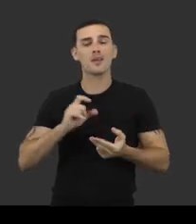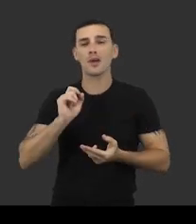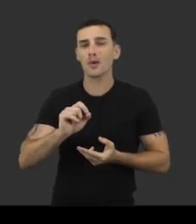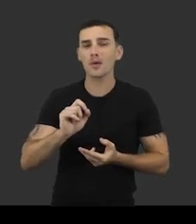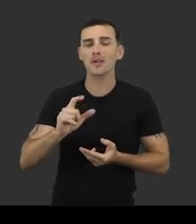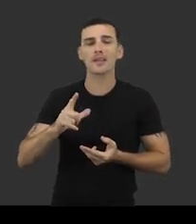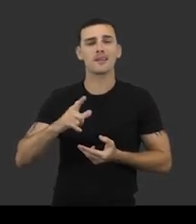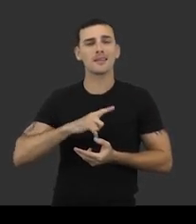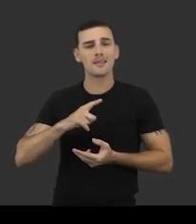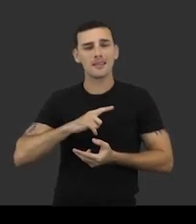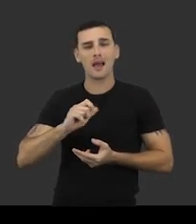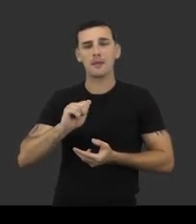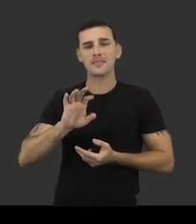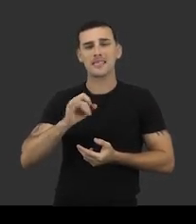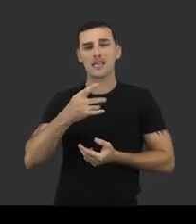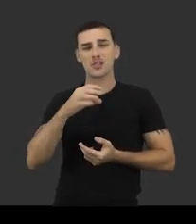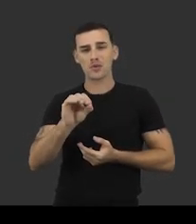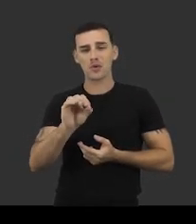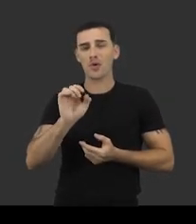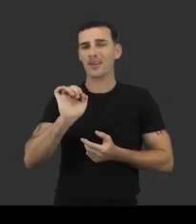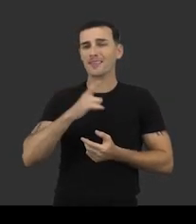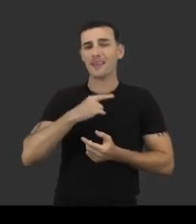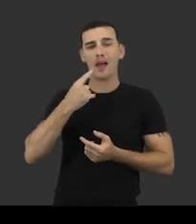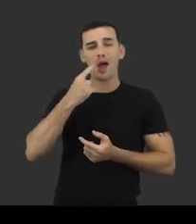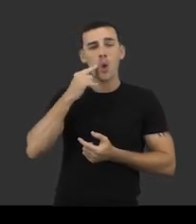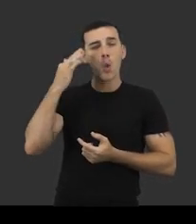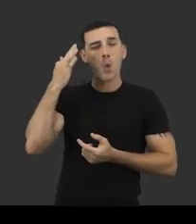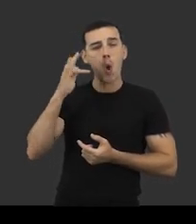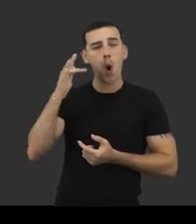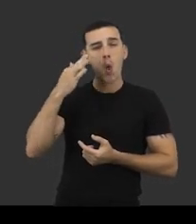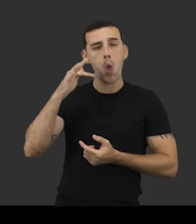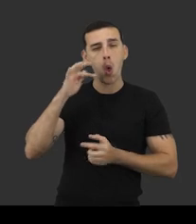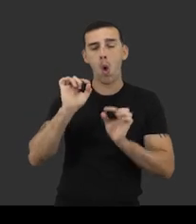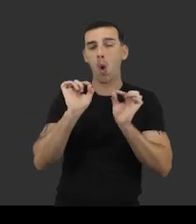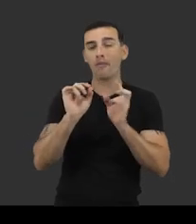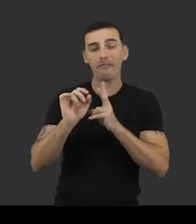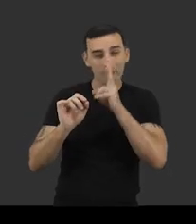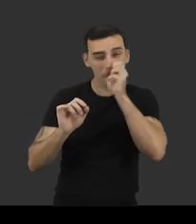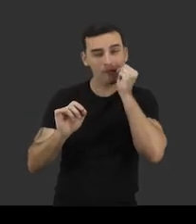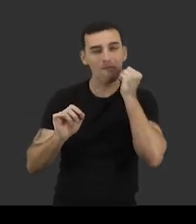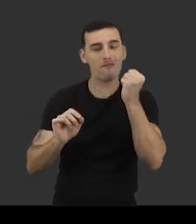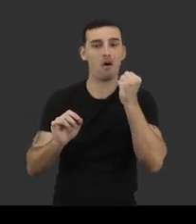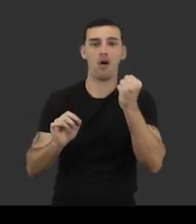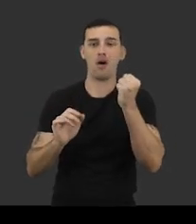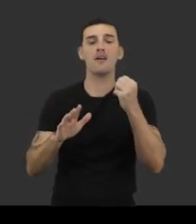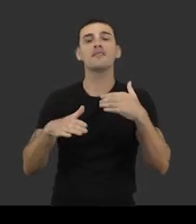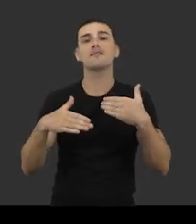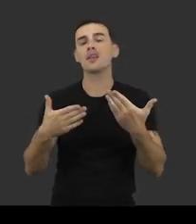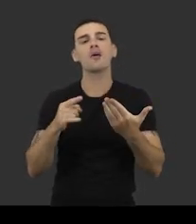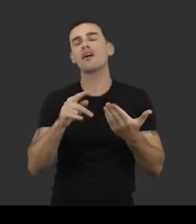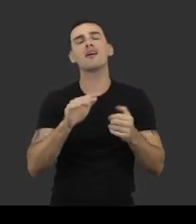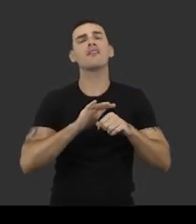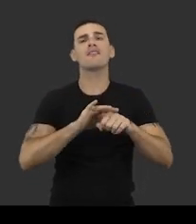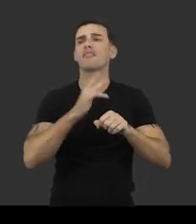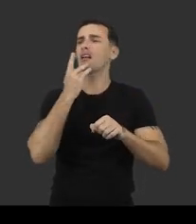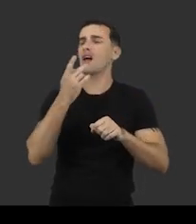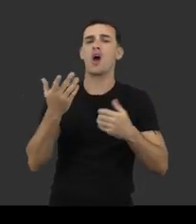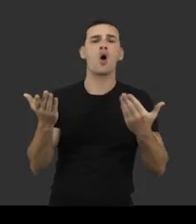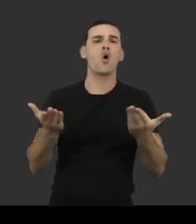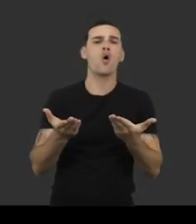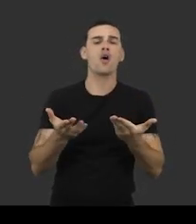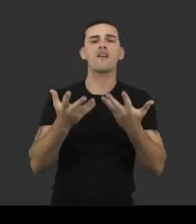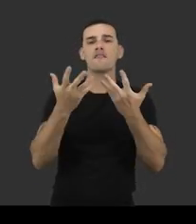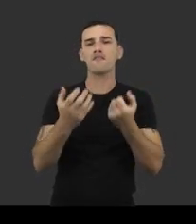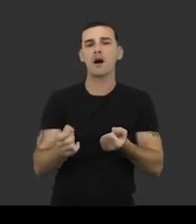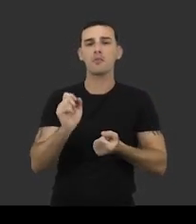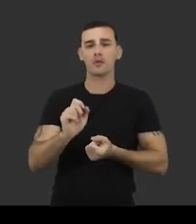uma fístula, um dente que está doendo muito, alguma coisa que, né, uma pulpite, e aí ele chega e fala, ah, hoje nós vamos fazer